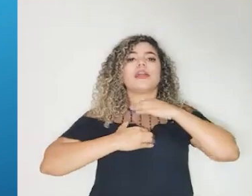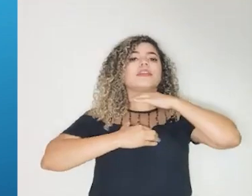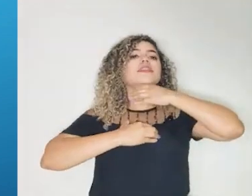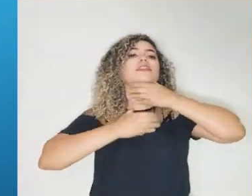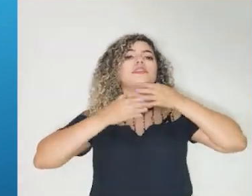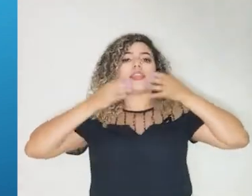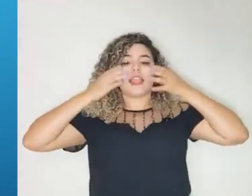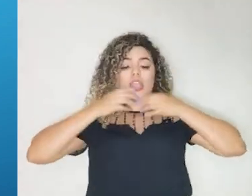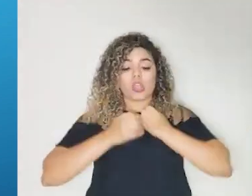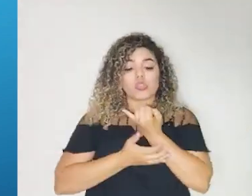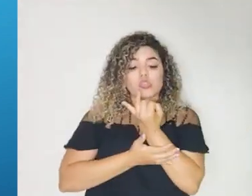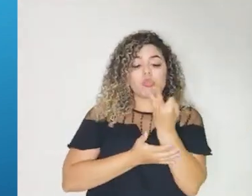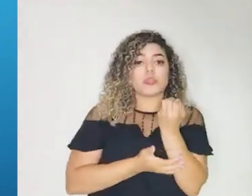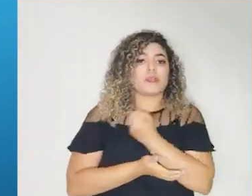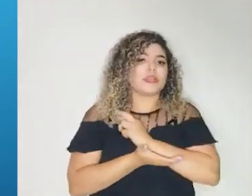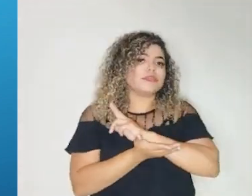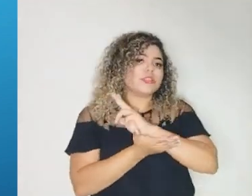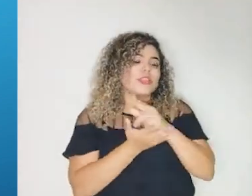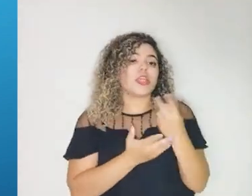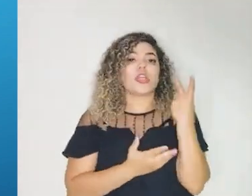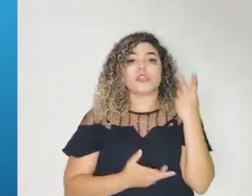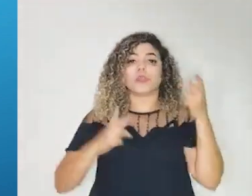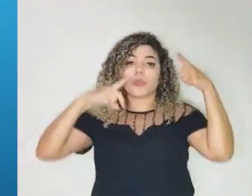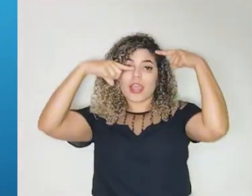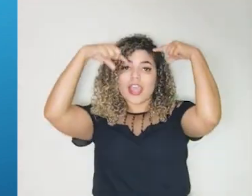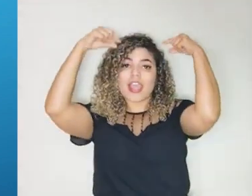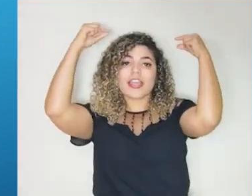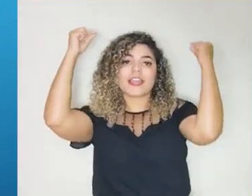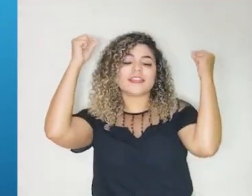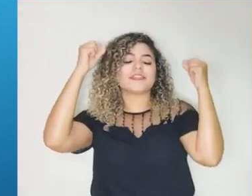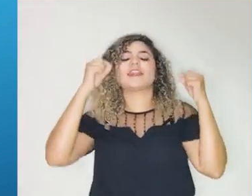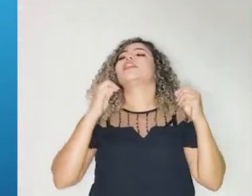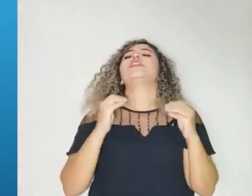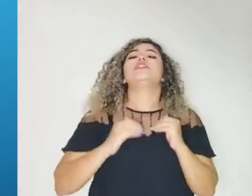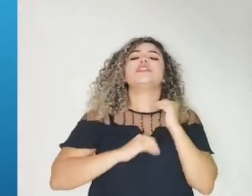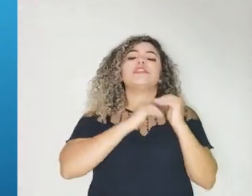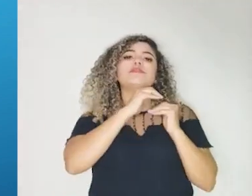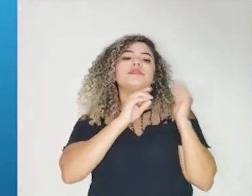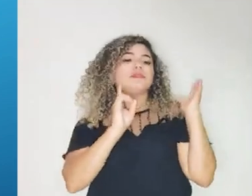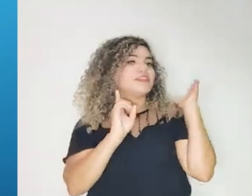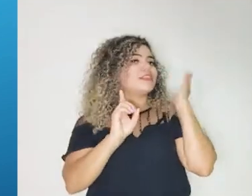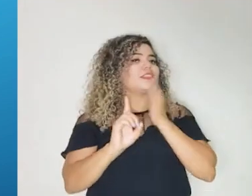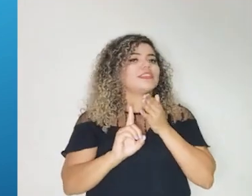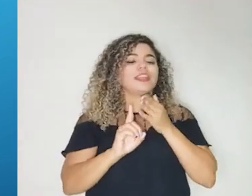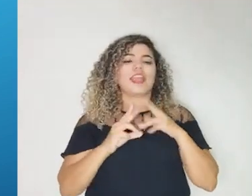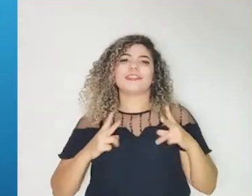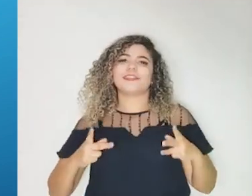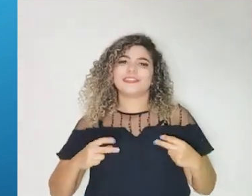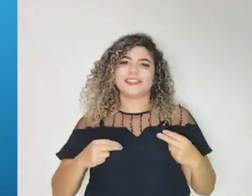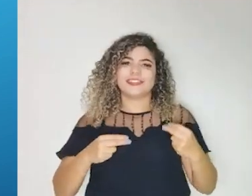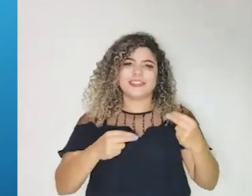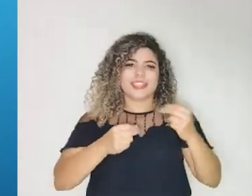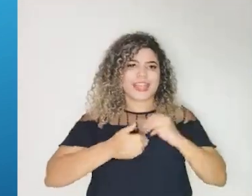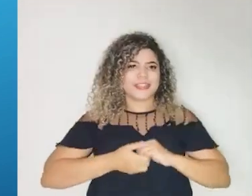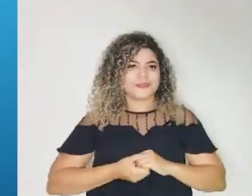abdômen, número de patas variáveis, 2 pares de antena e desenvolvimento direto, são os crustáceos.